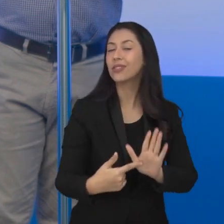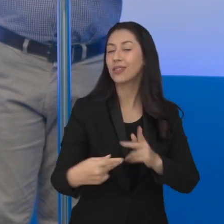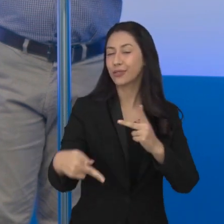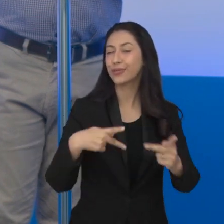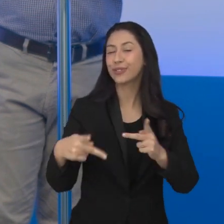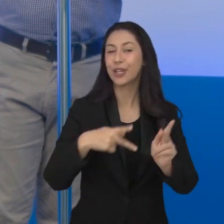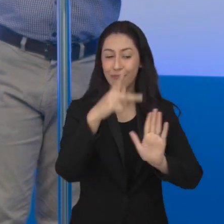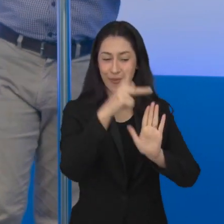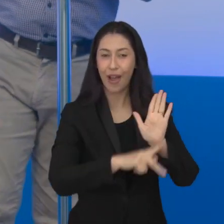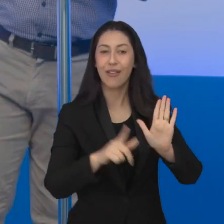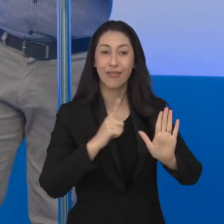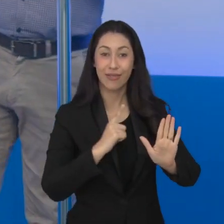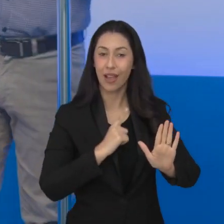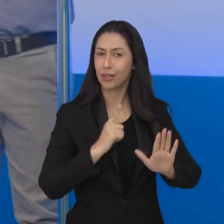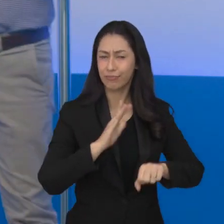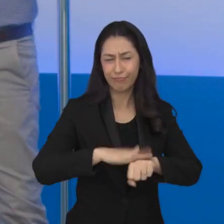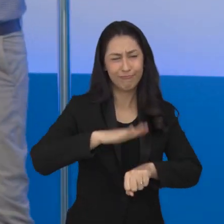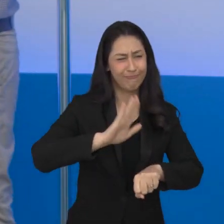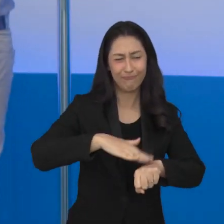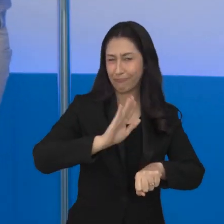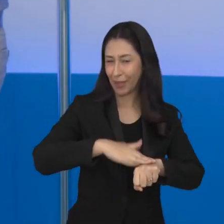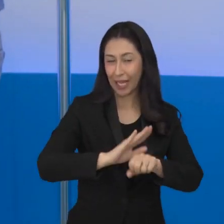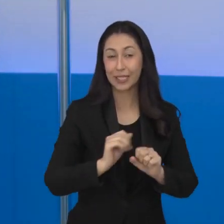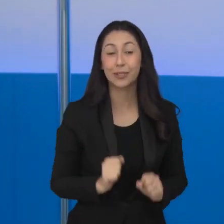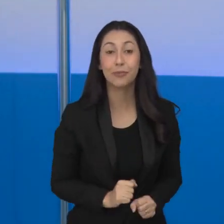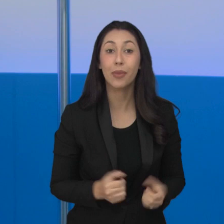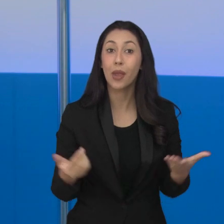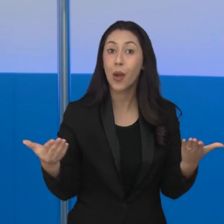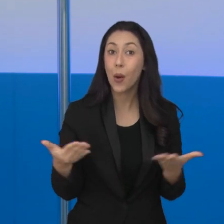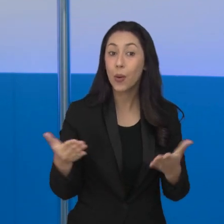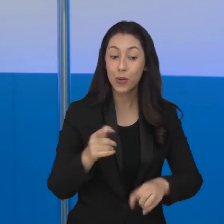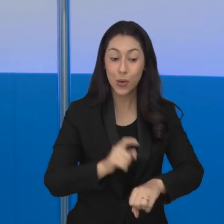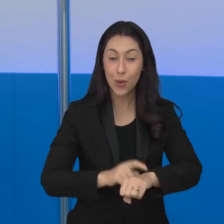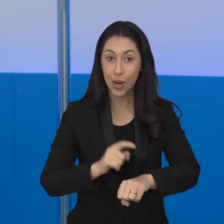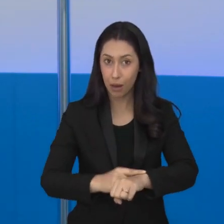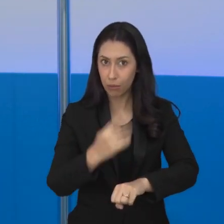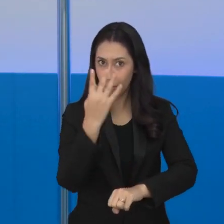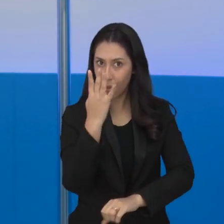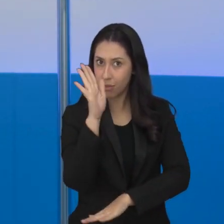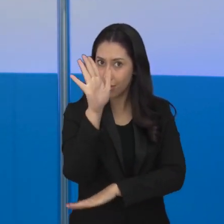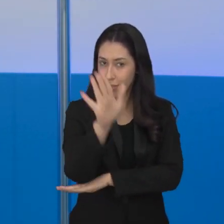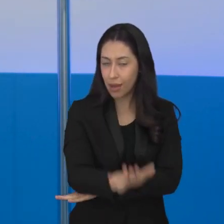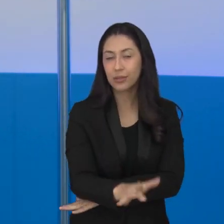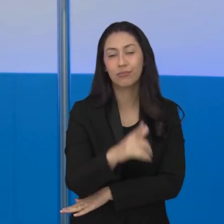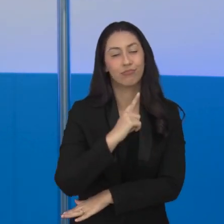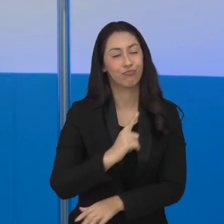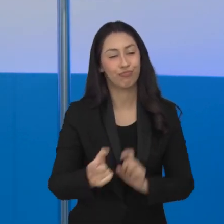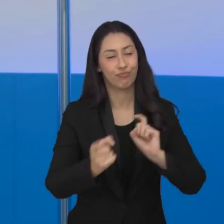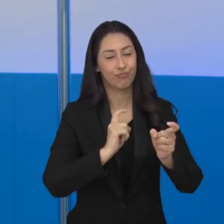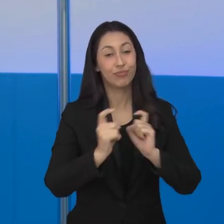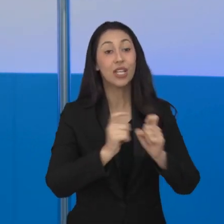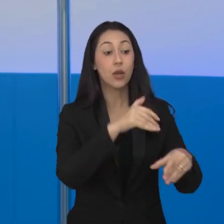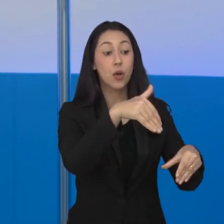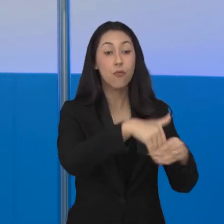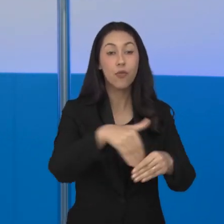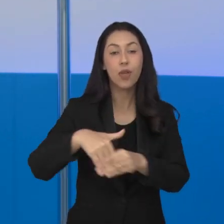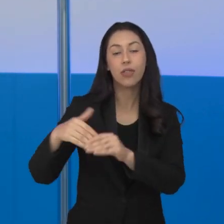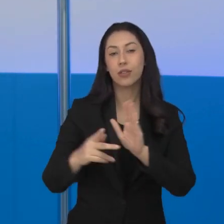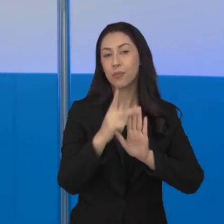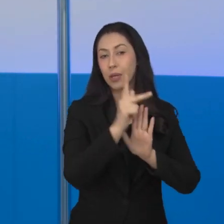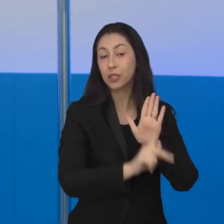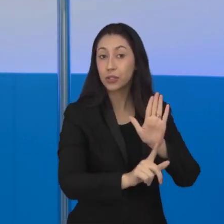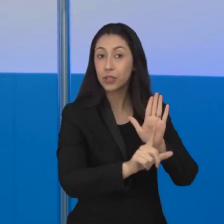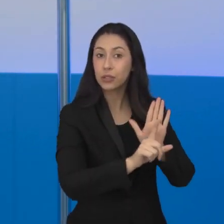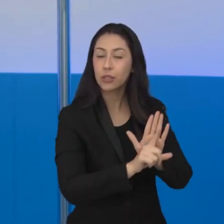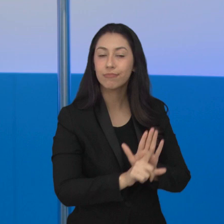tem projetos na área. E ainda tem muito mais. E bom, hoje a partir das 4 horas da tarde tem sessão de Câmara com votação de